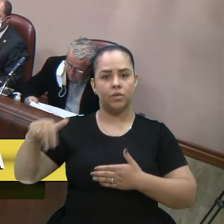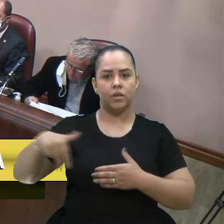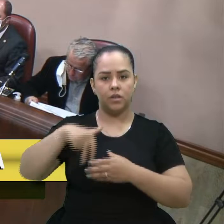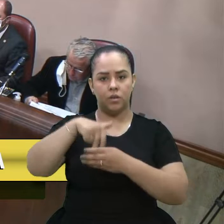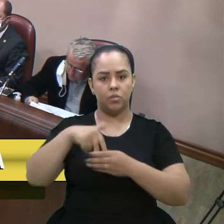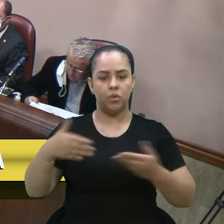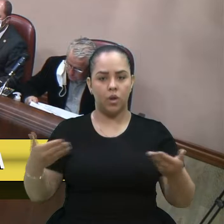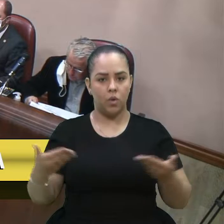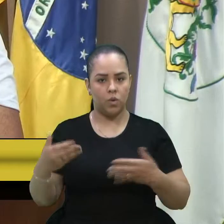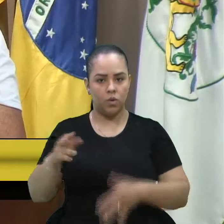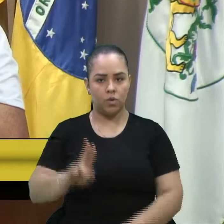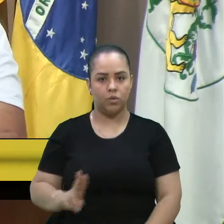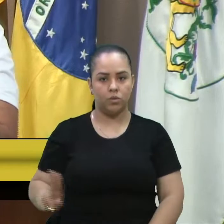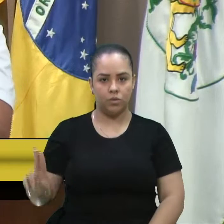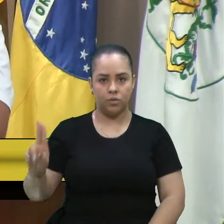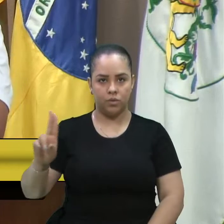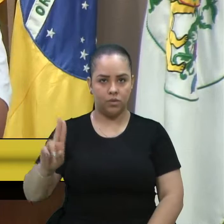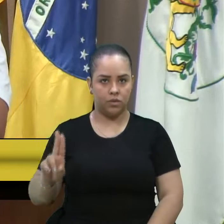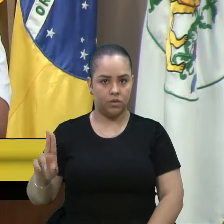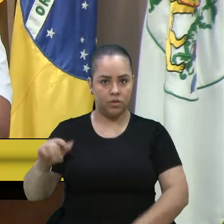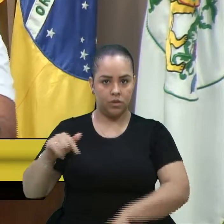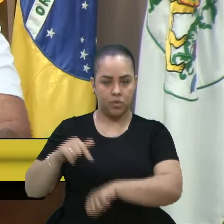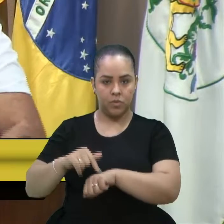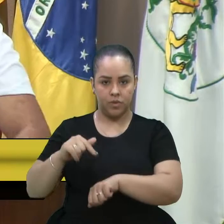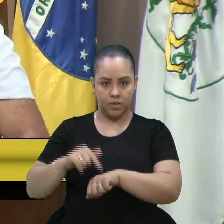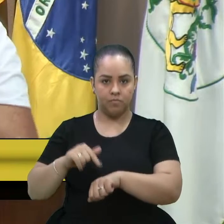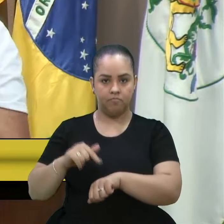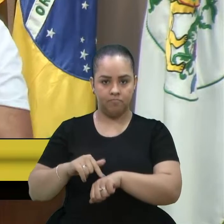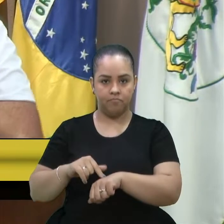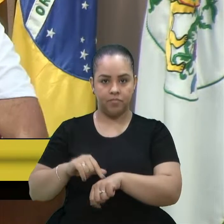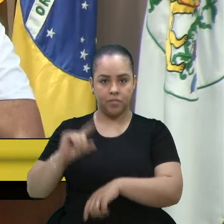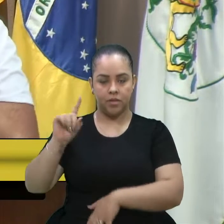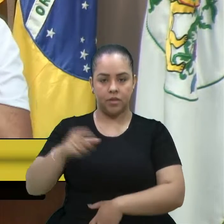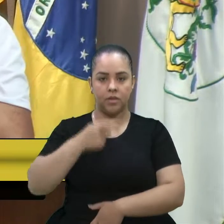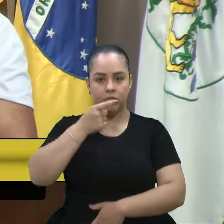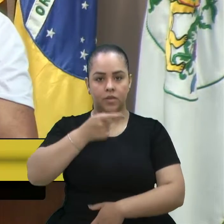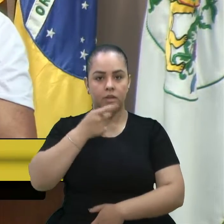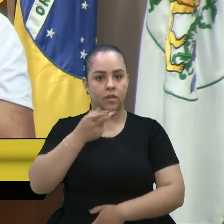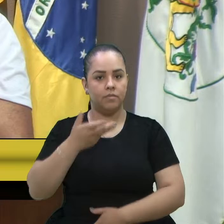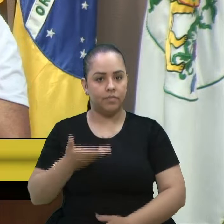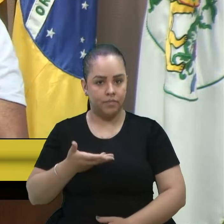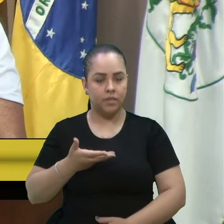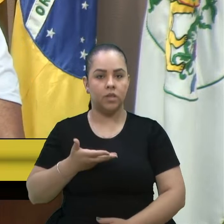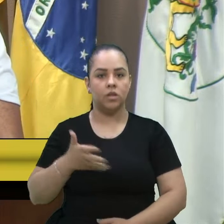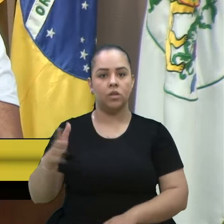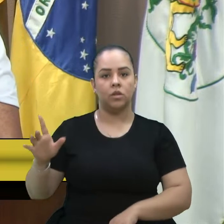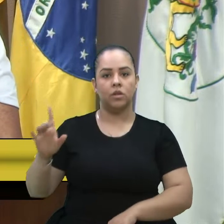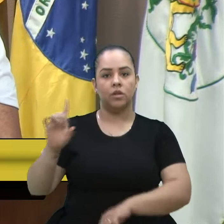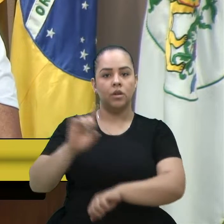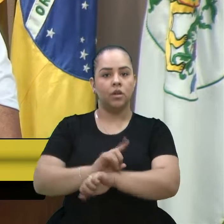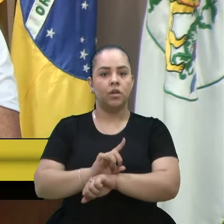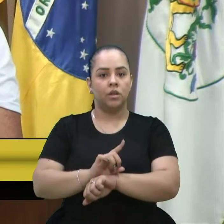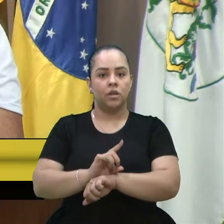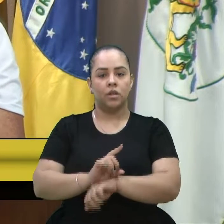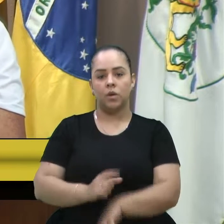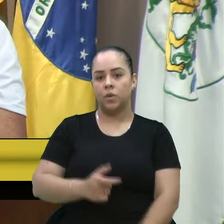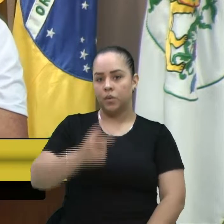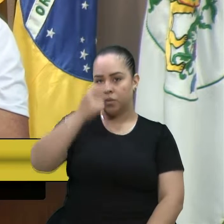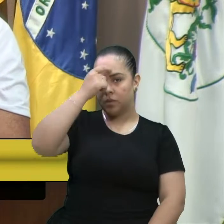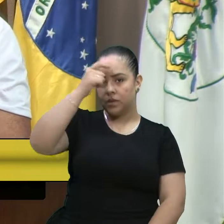hoje, utilizar esse momento para falar do Dia da Consciência